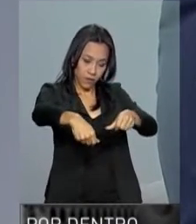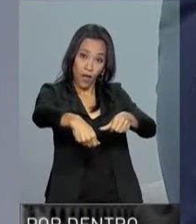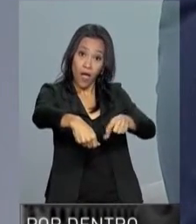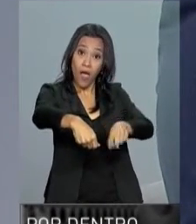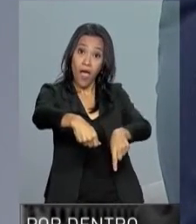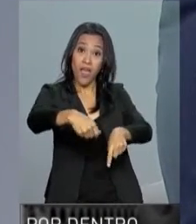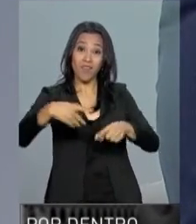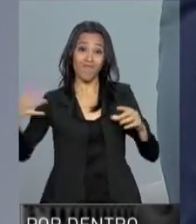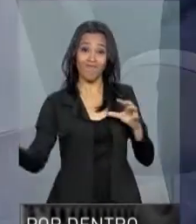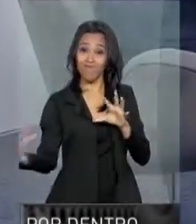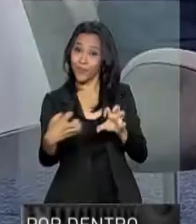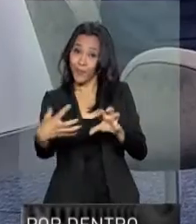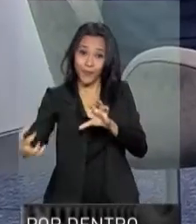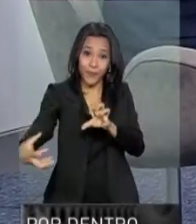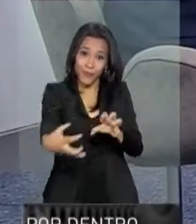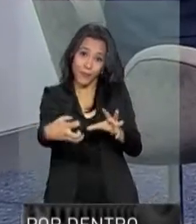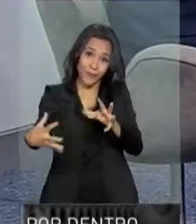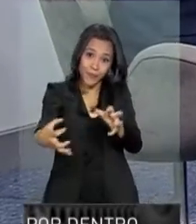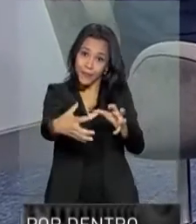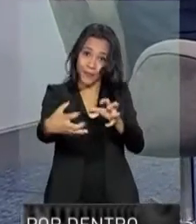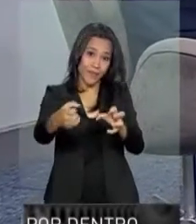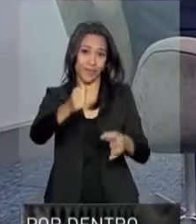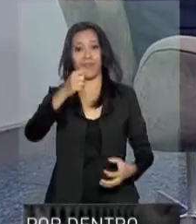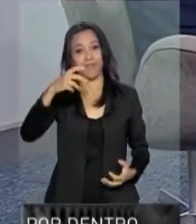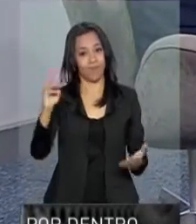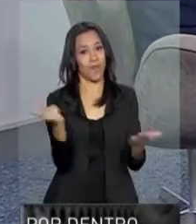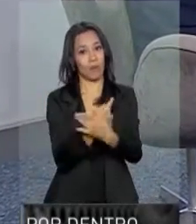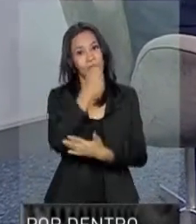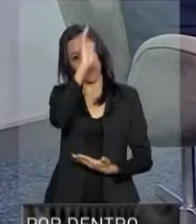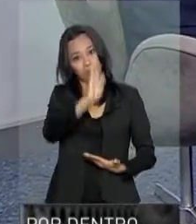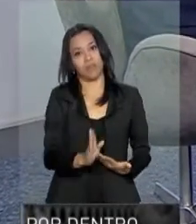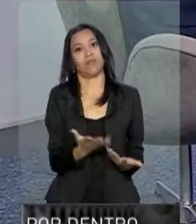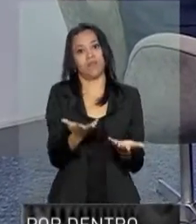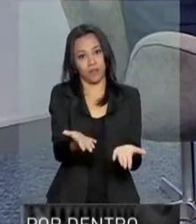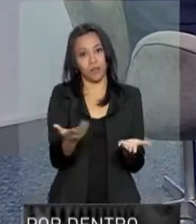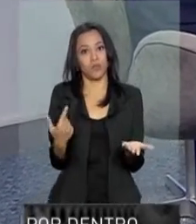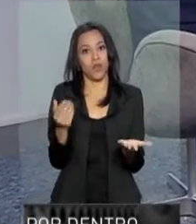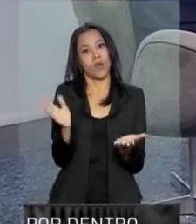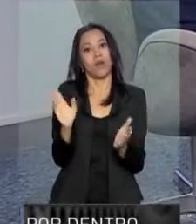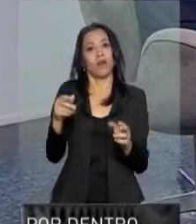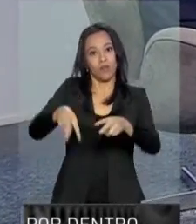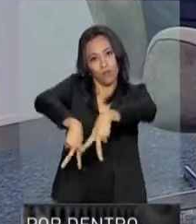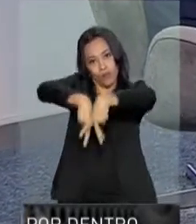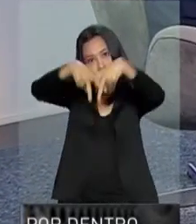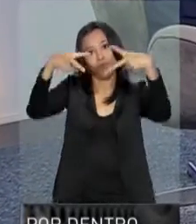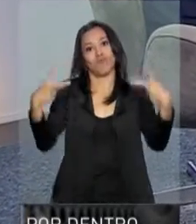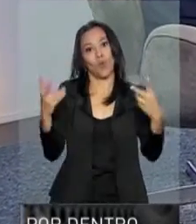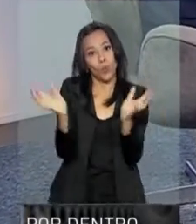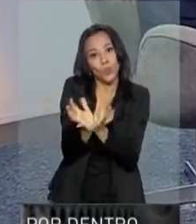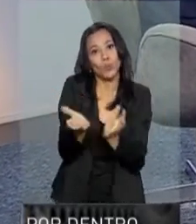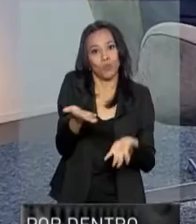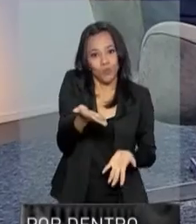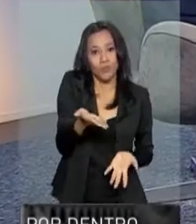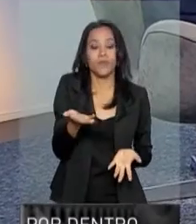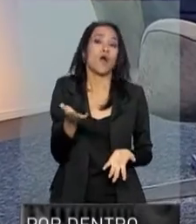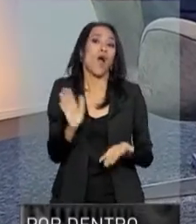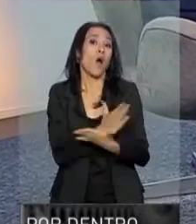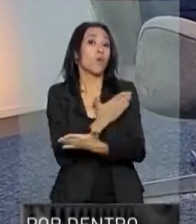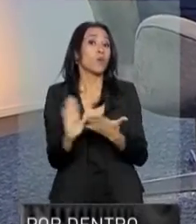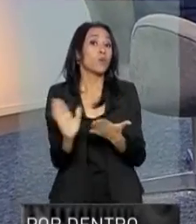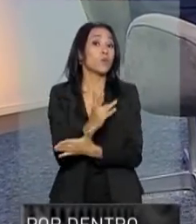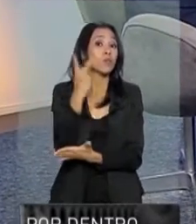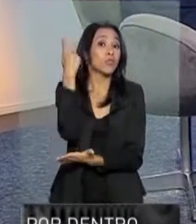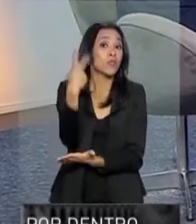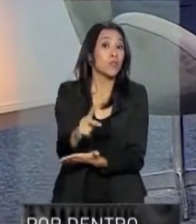o principal motivo dos conflitos fundiários que nós temos no Brasil hoje relacionados às Comunidades Quilombolas alguns e a